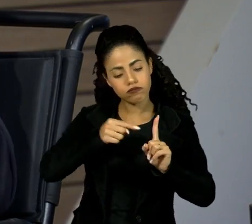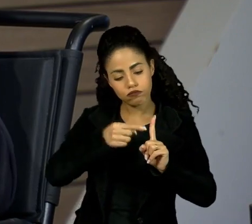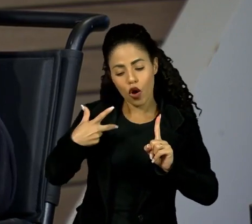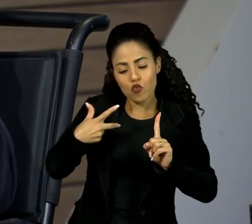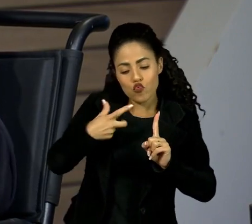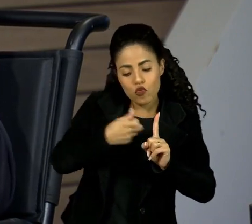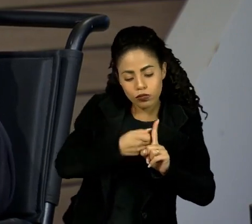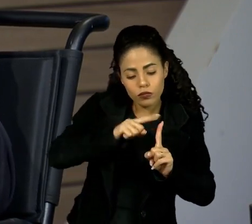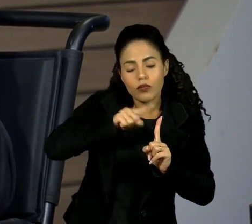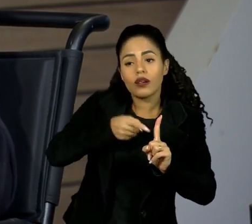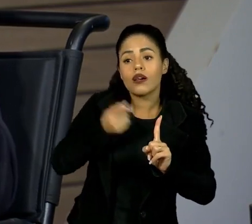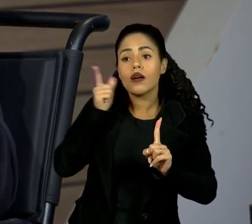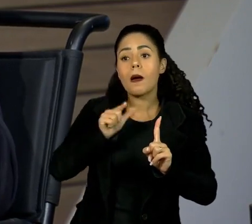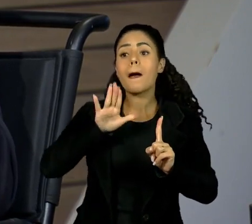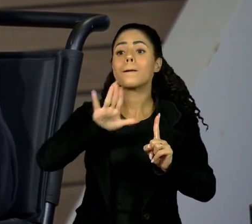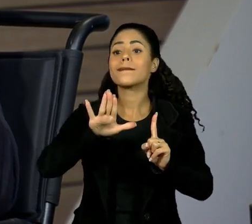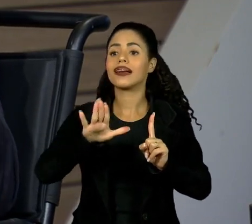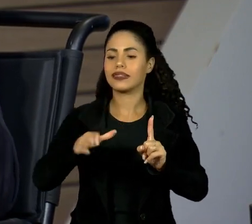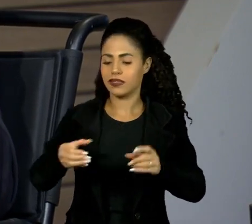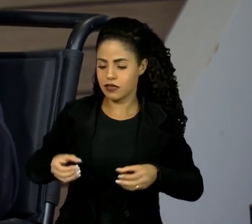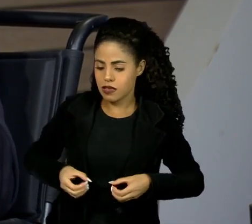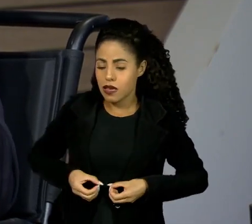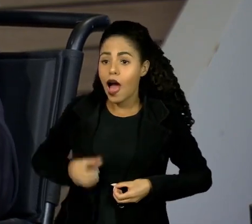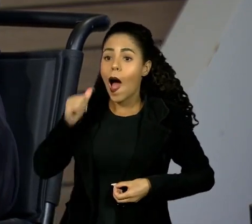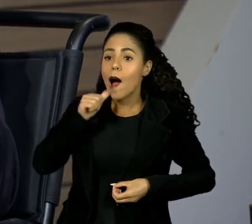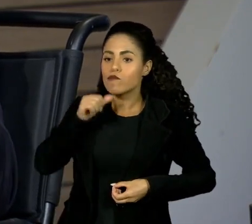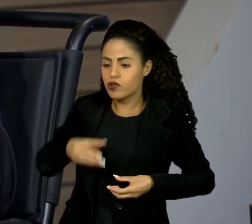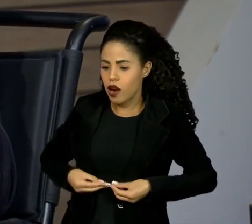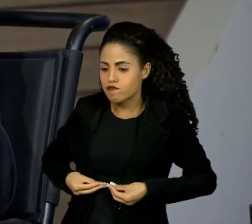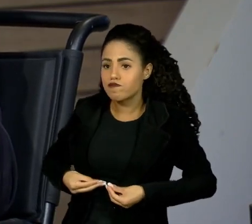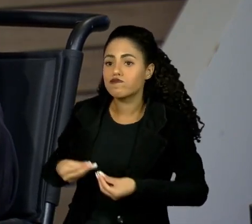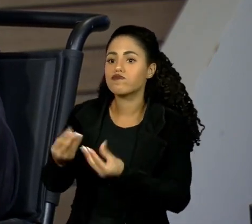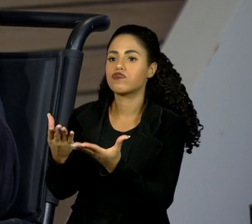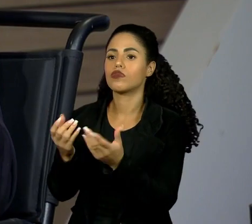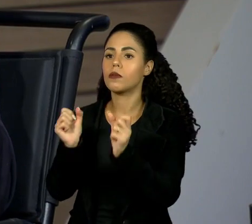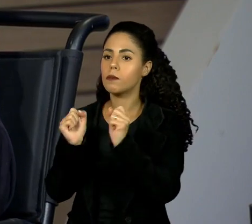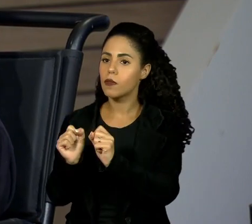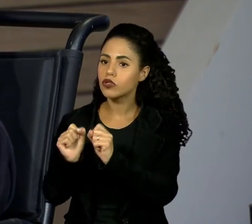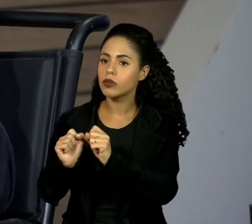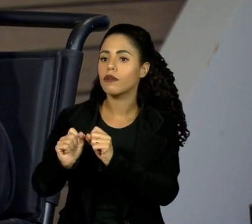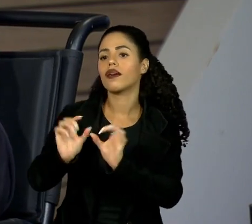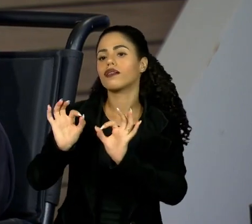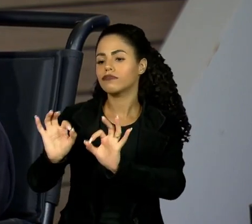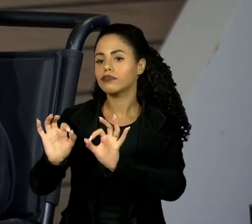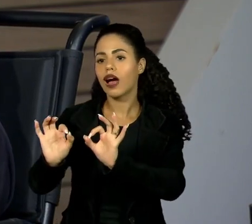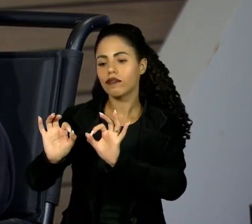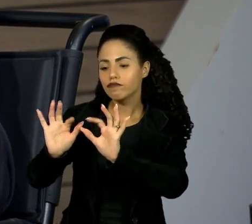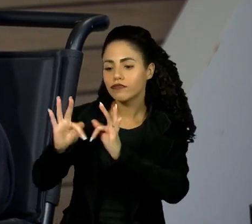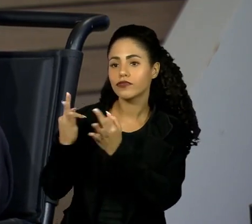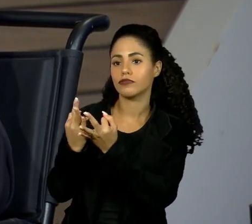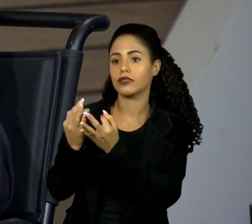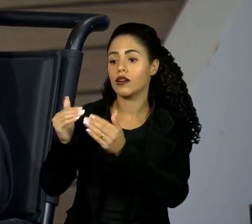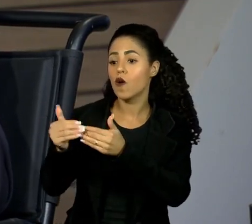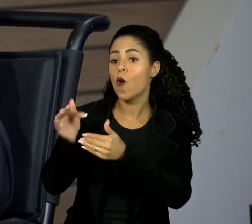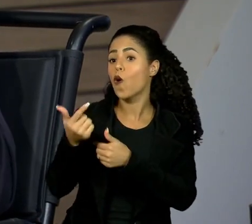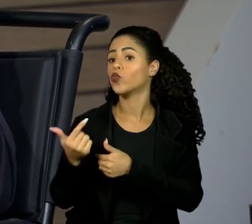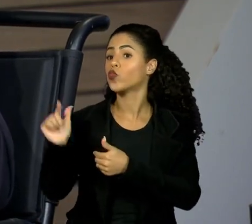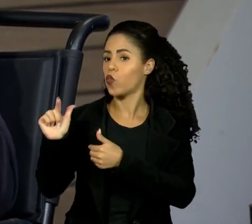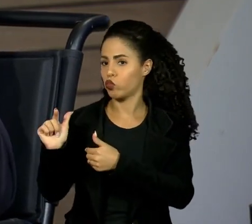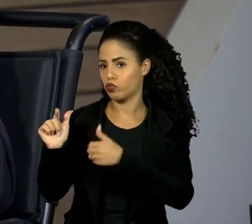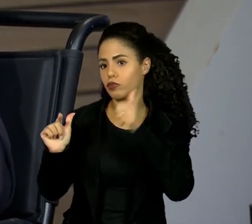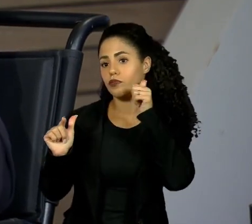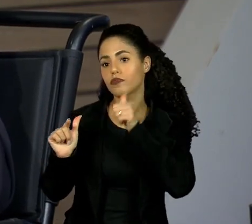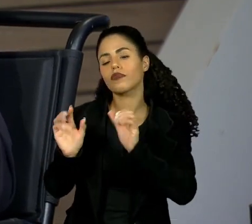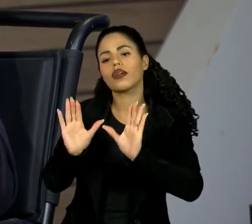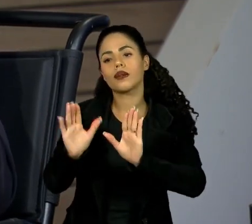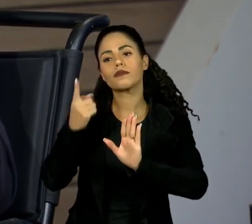essa mulher que vai doar o óvulo, sendo conhecida por ser parente, não pode ser a mesma que vai gestar. Né? Não, aí não. E